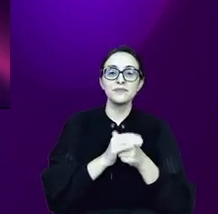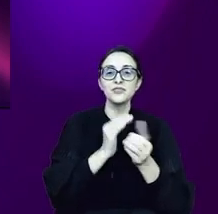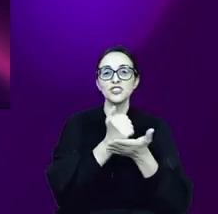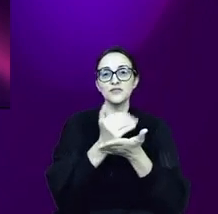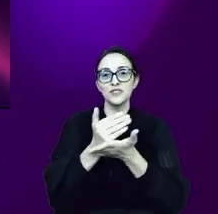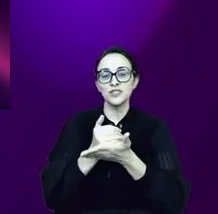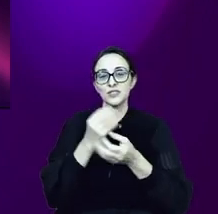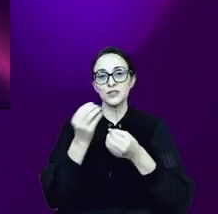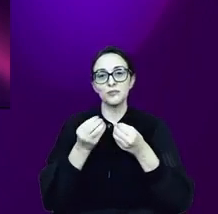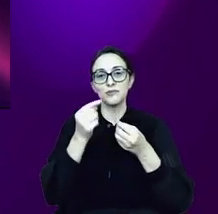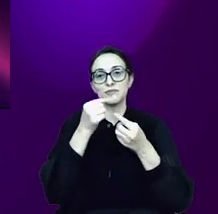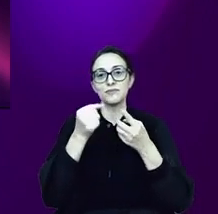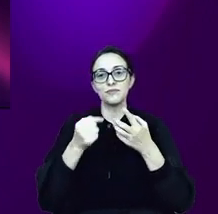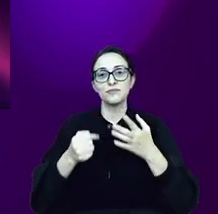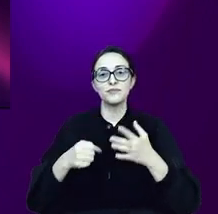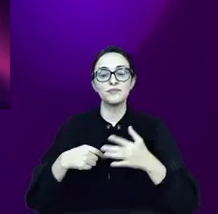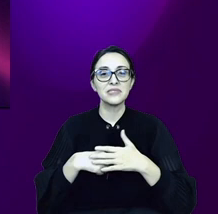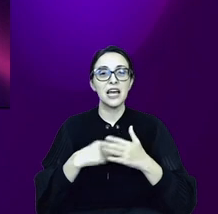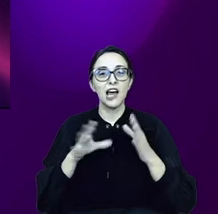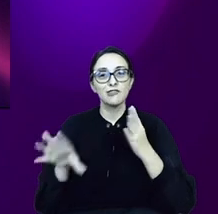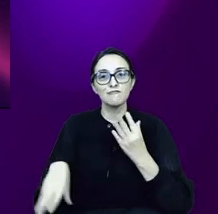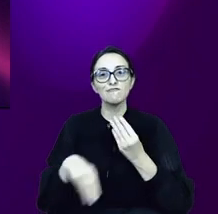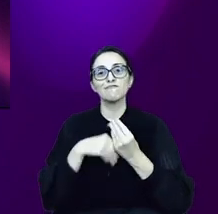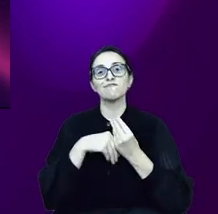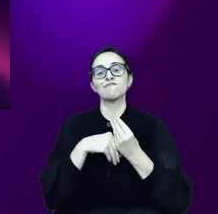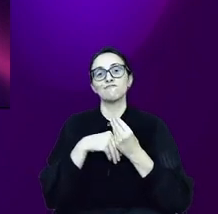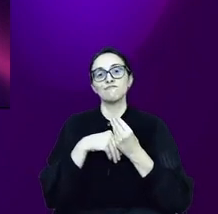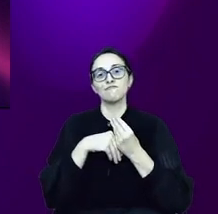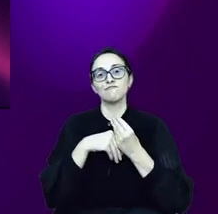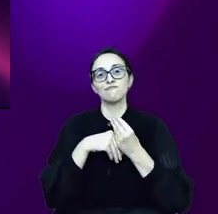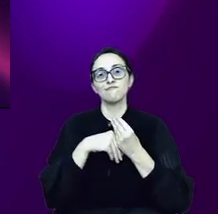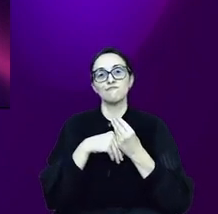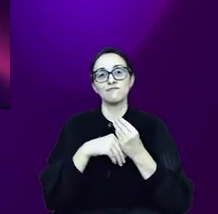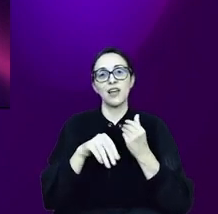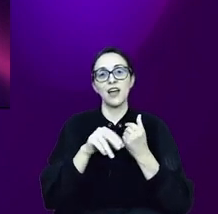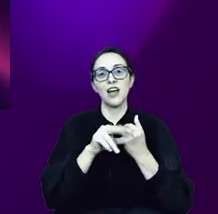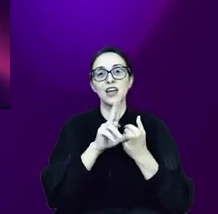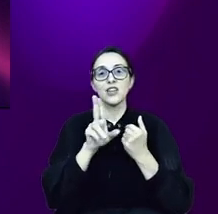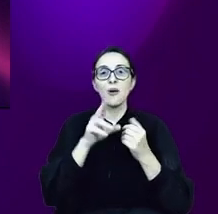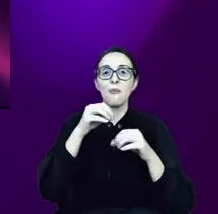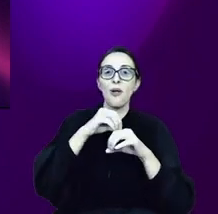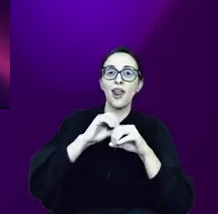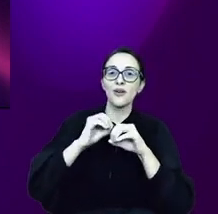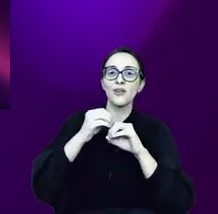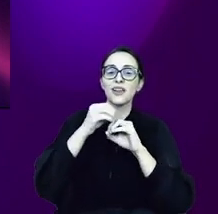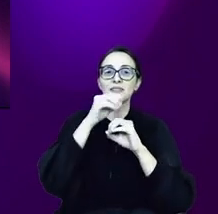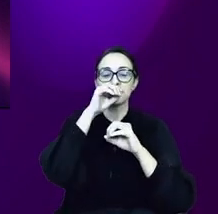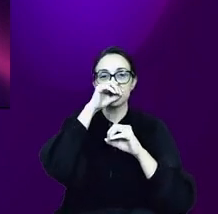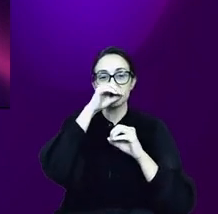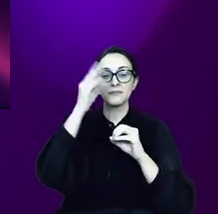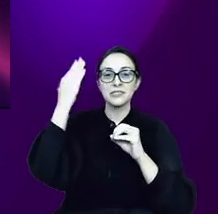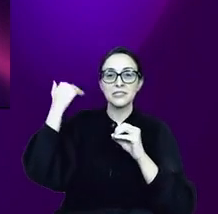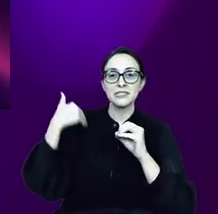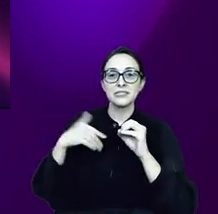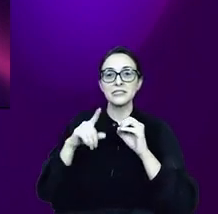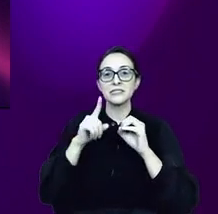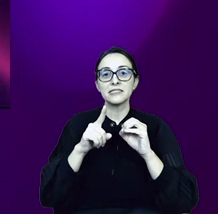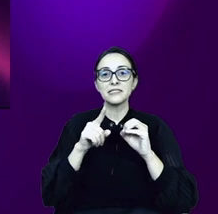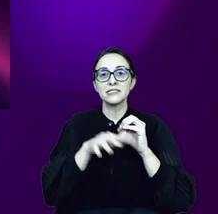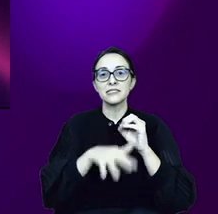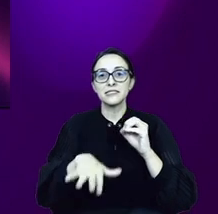subdivididos, foi acrescida de um codinome molecular, né? Então, antes se baseava praticamente no